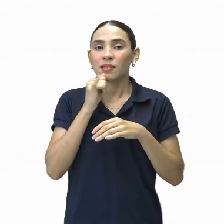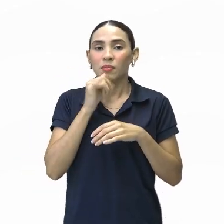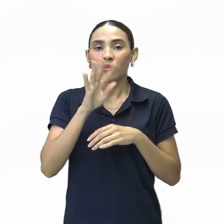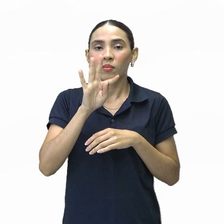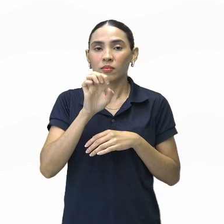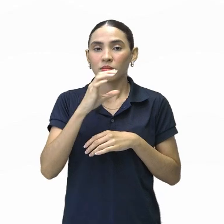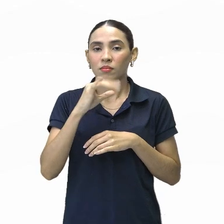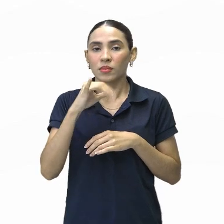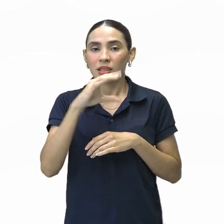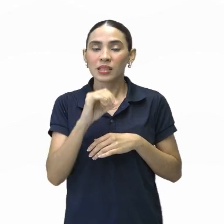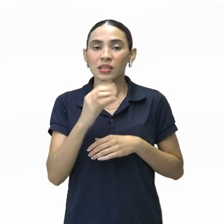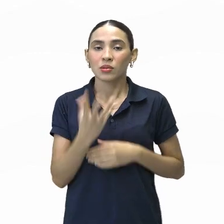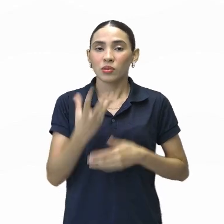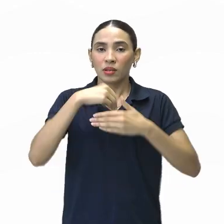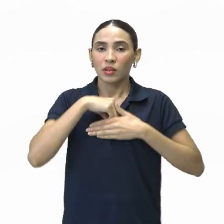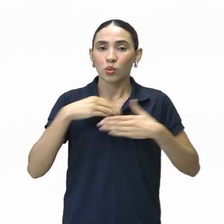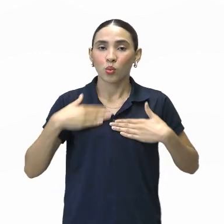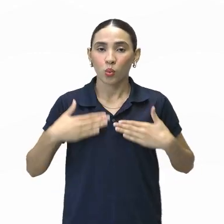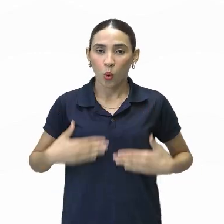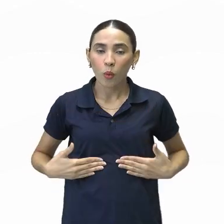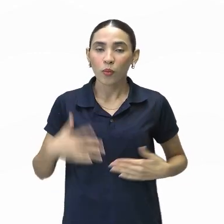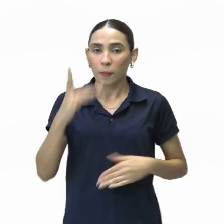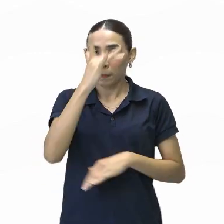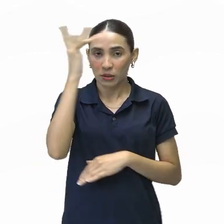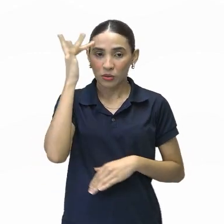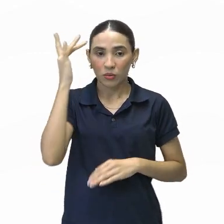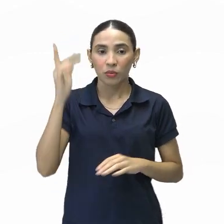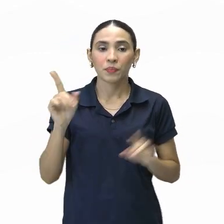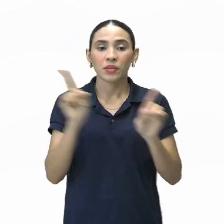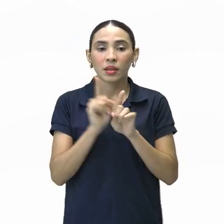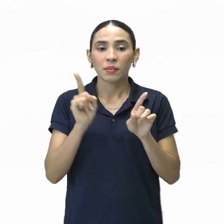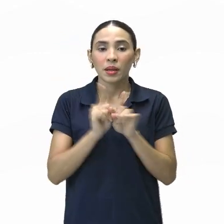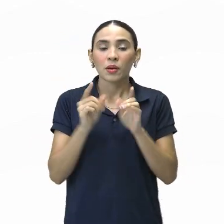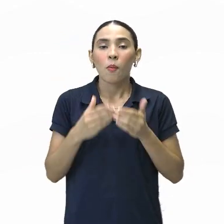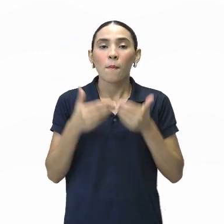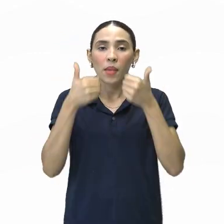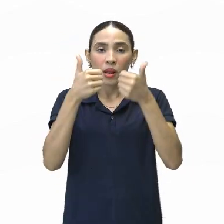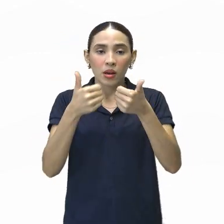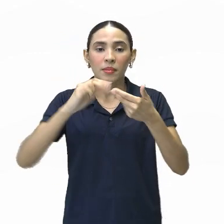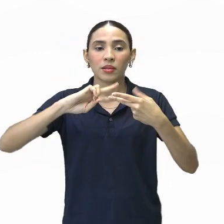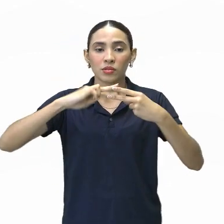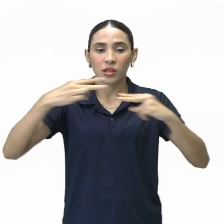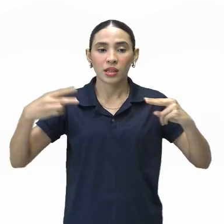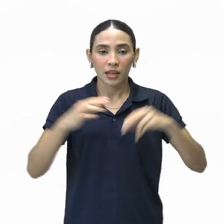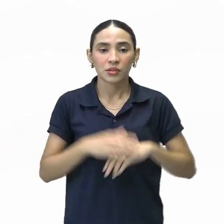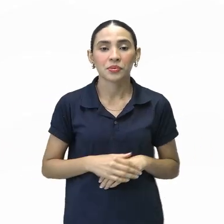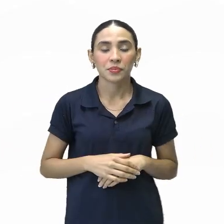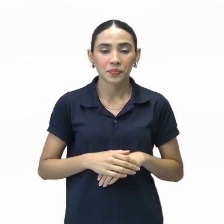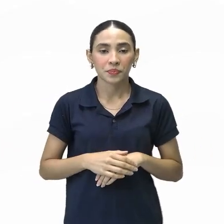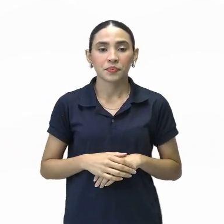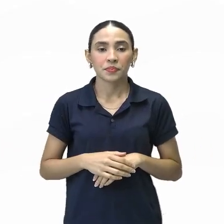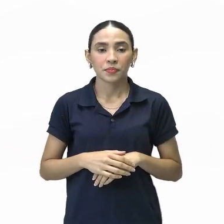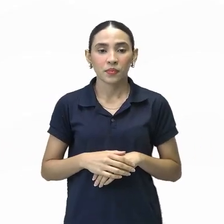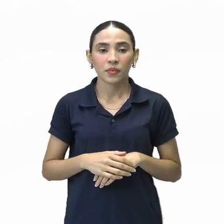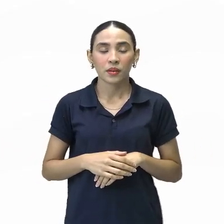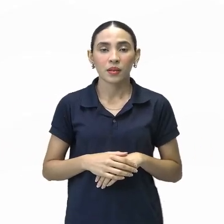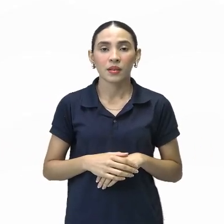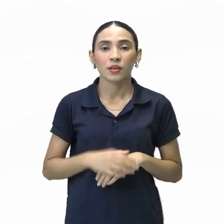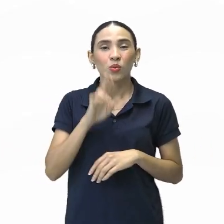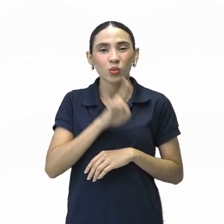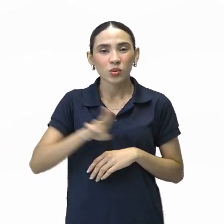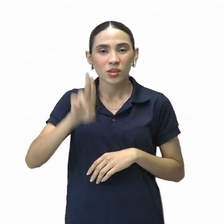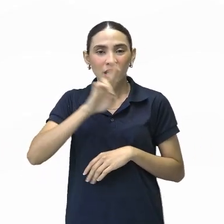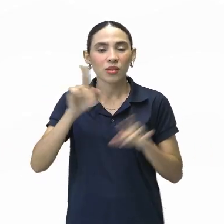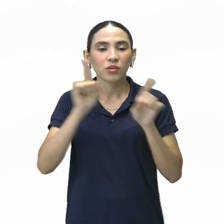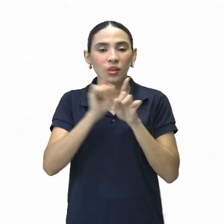em parte do corpo de um indivíduo. Aí nós temos aí também o melhoramento genético, né, muito